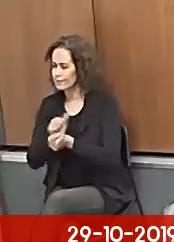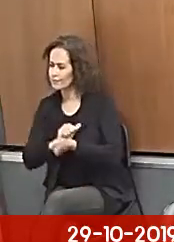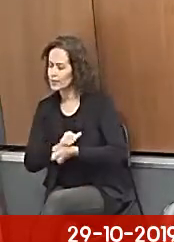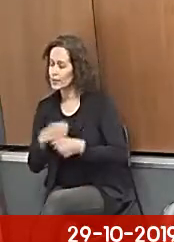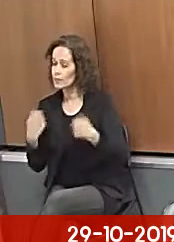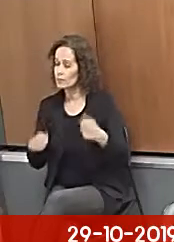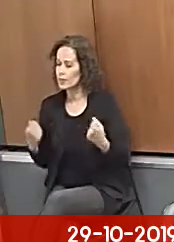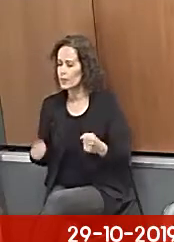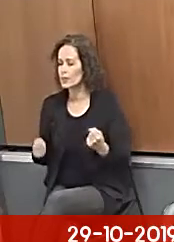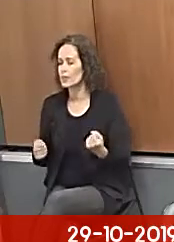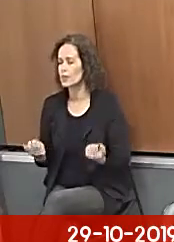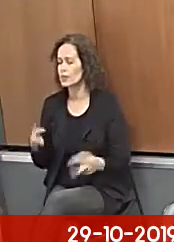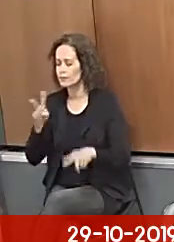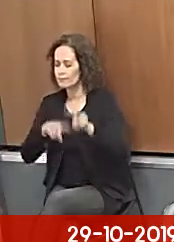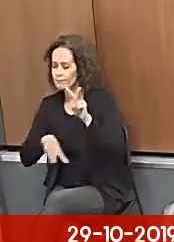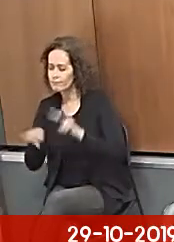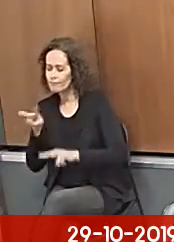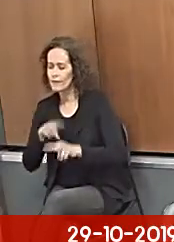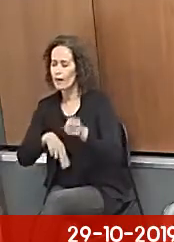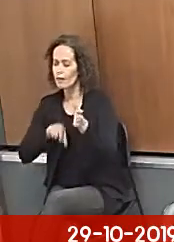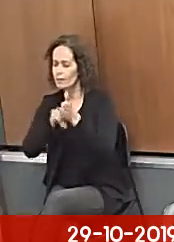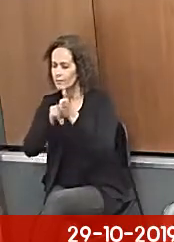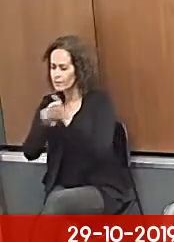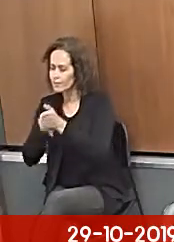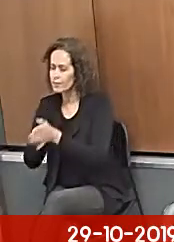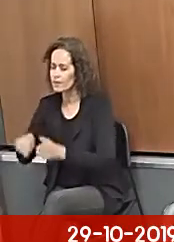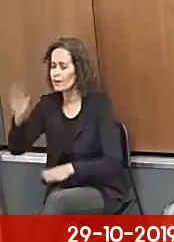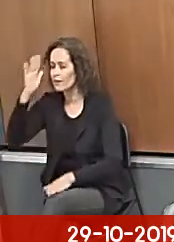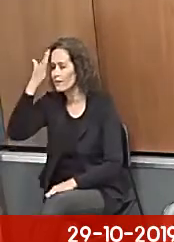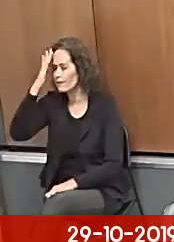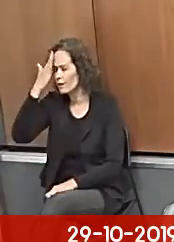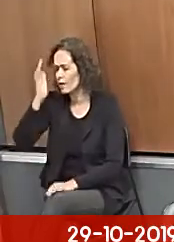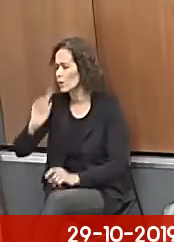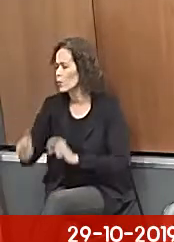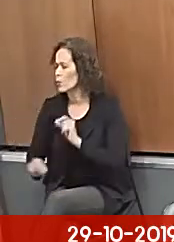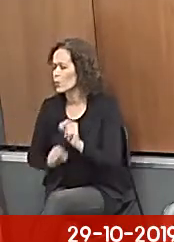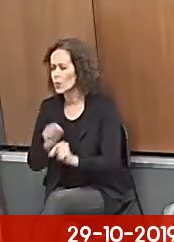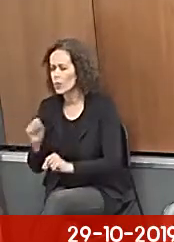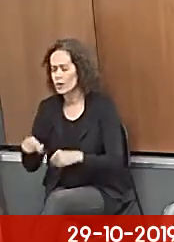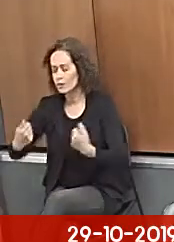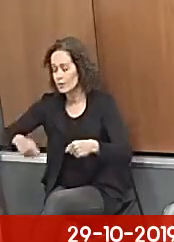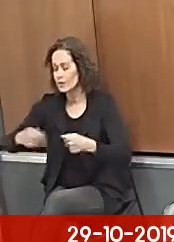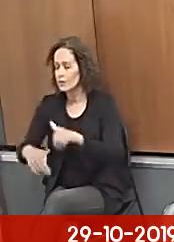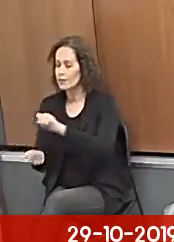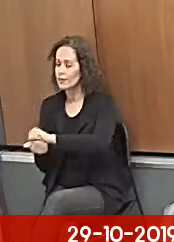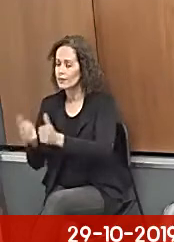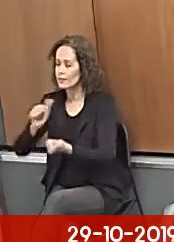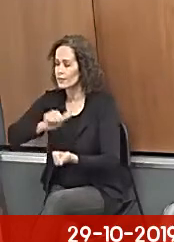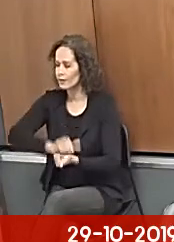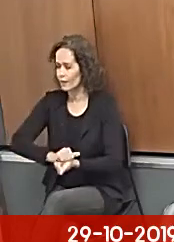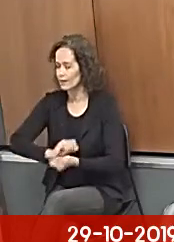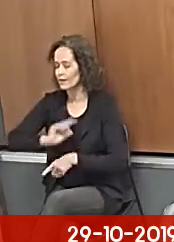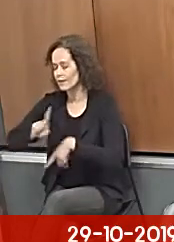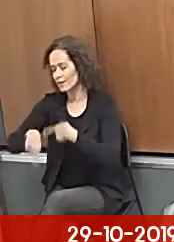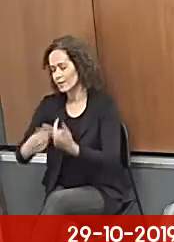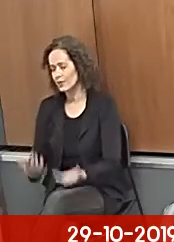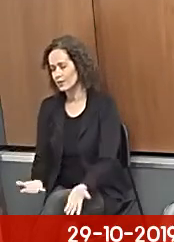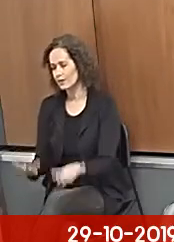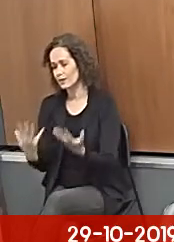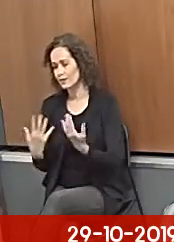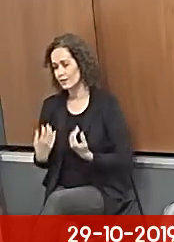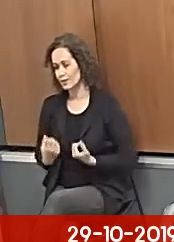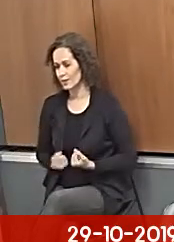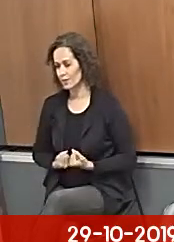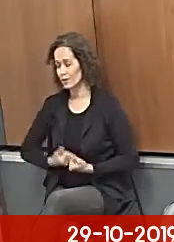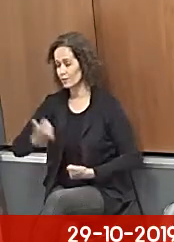entender, saber quais as dimensões, o que precisa ser adaptado para poder receber o